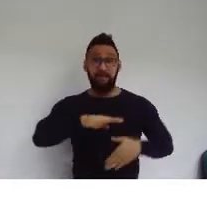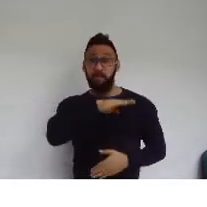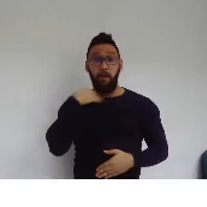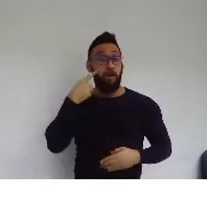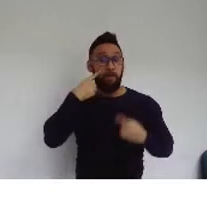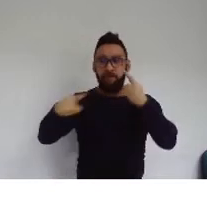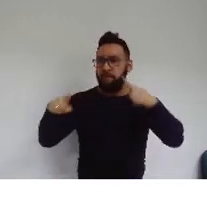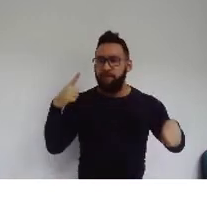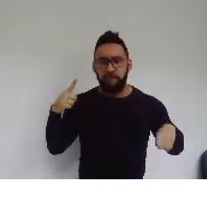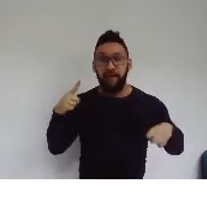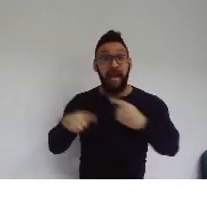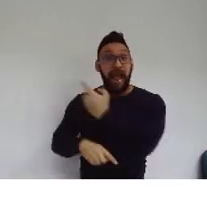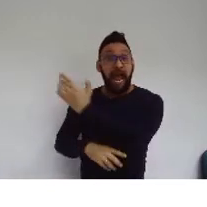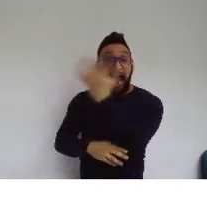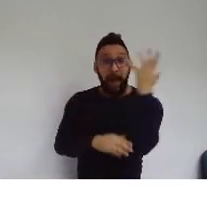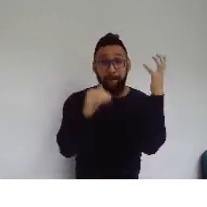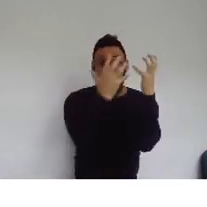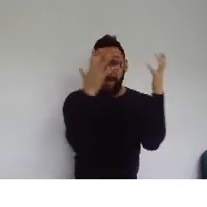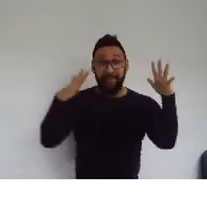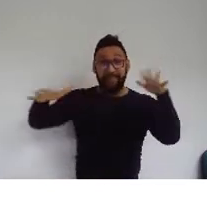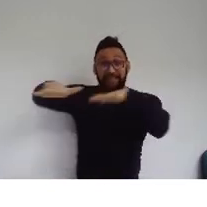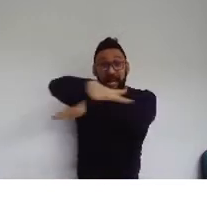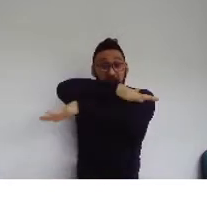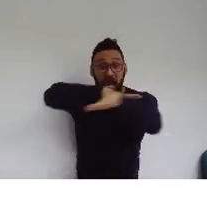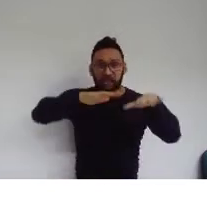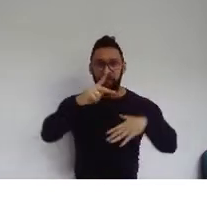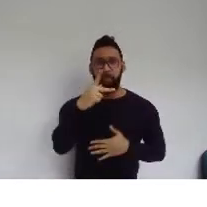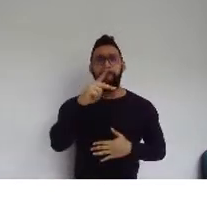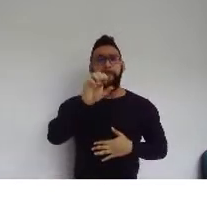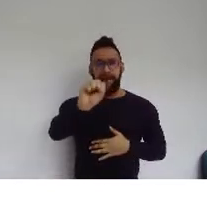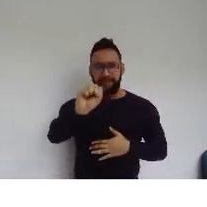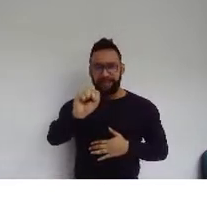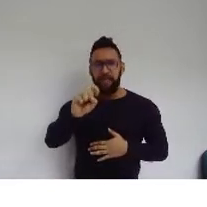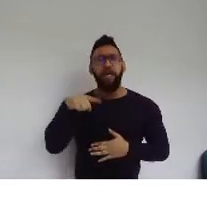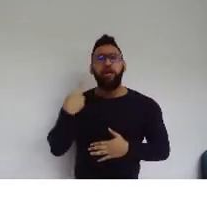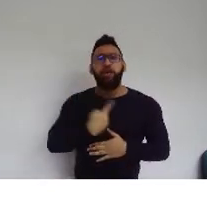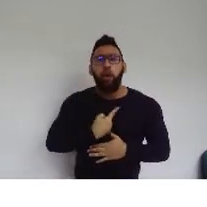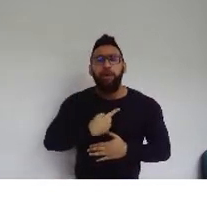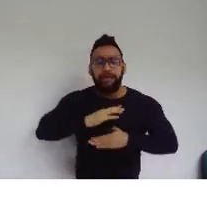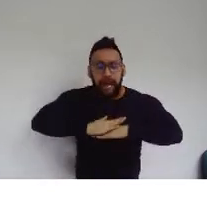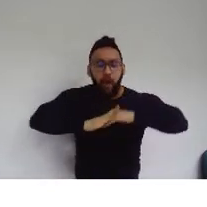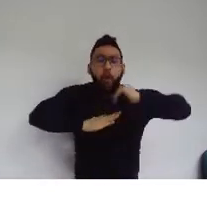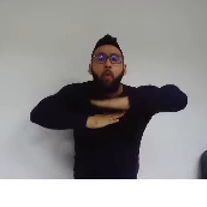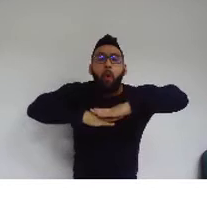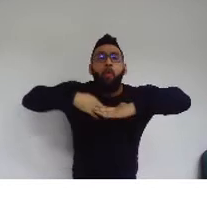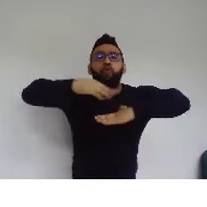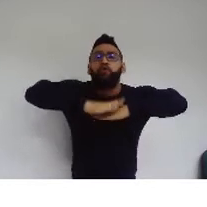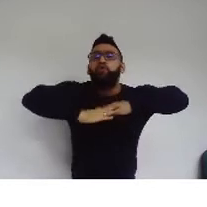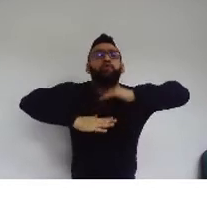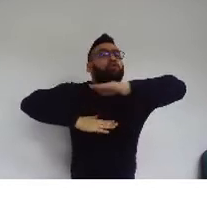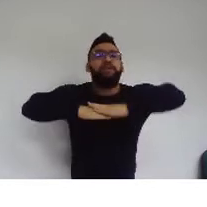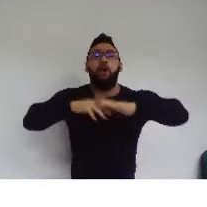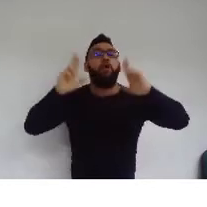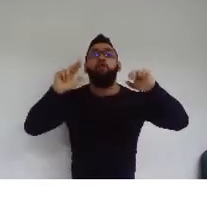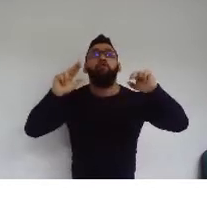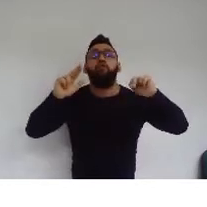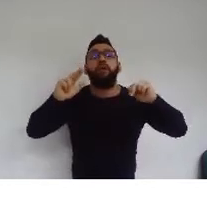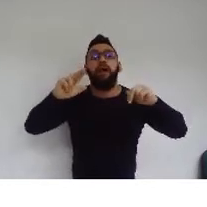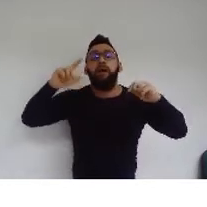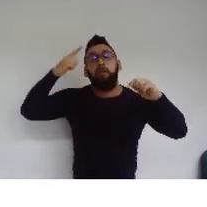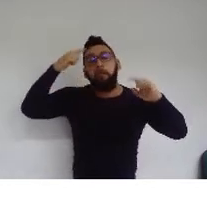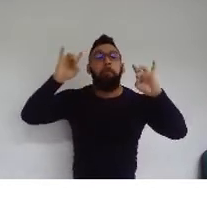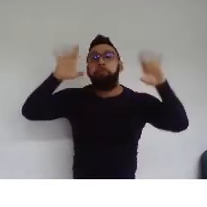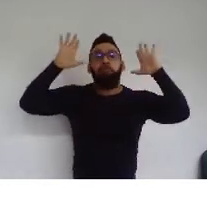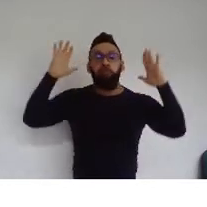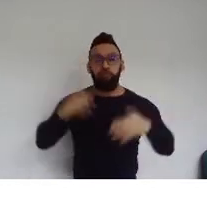nas paisagens semióticas que construímos. É uma citação de Donna Haraway.